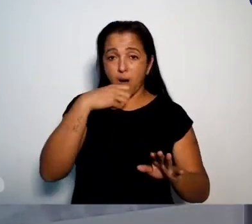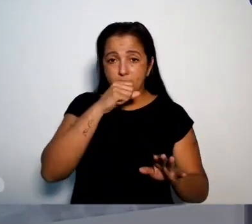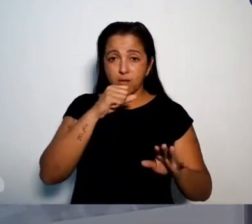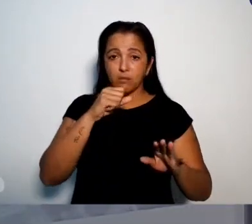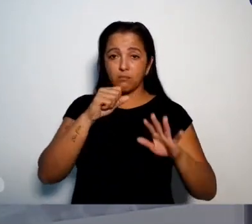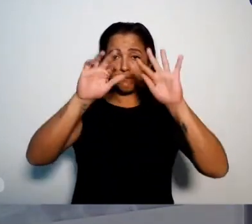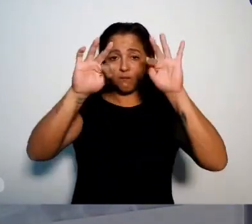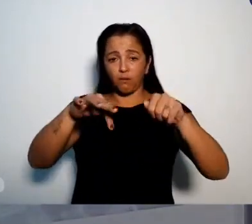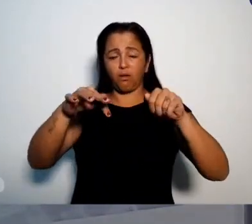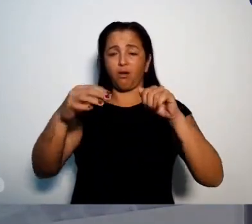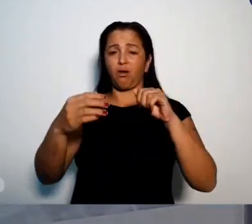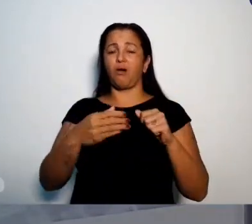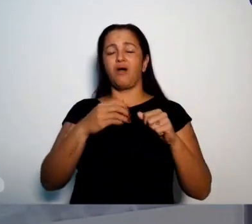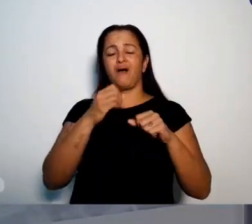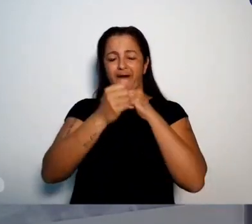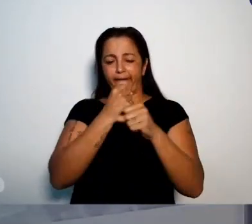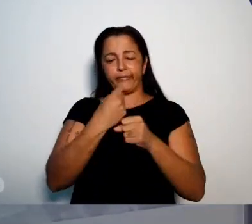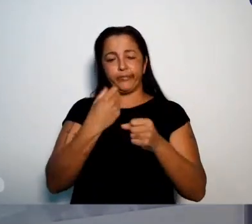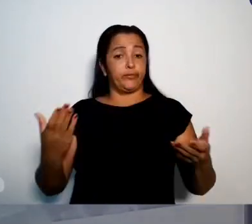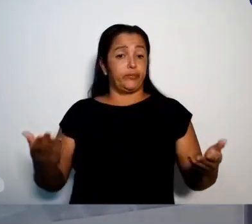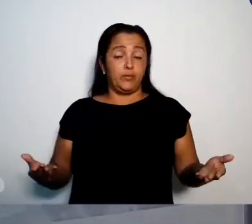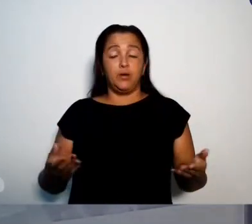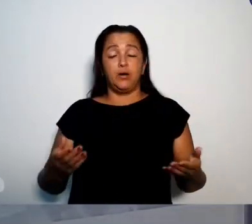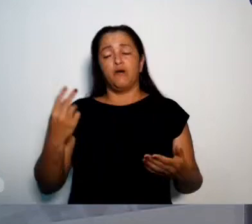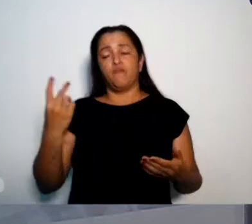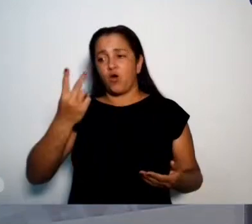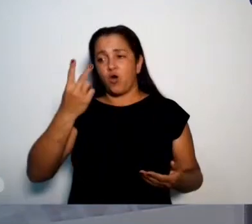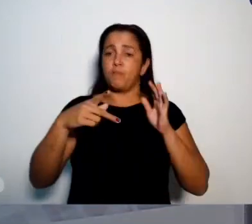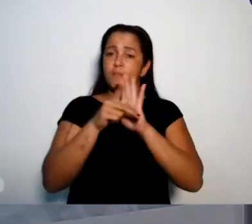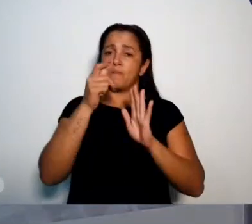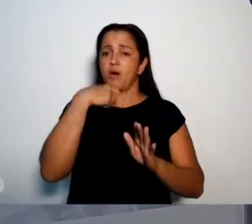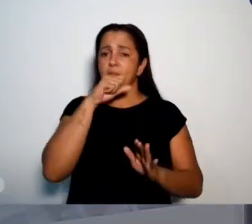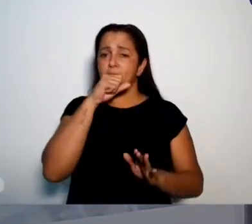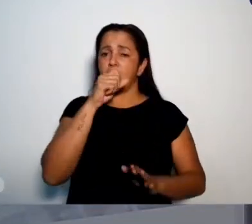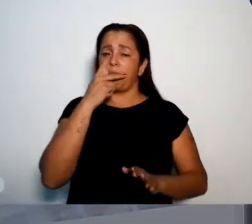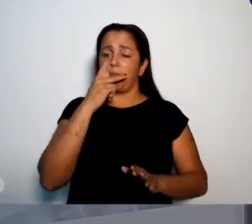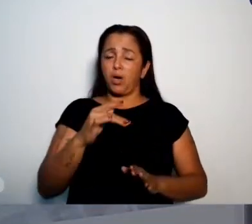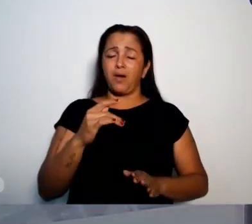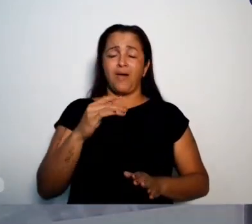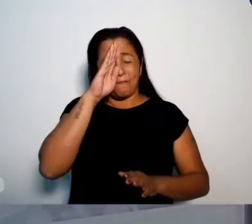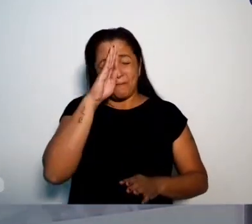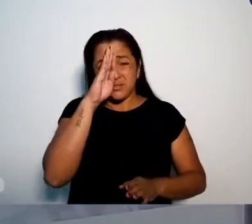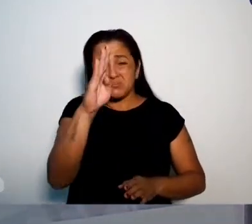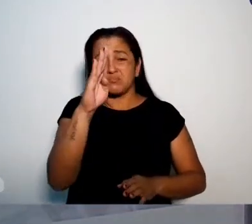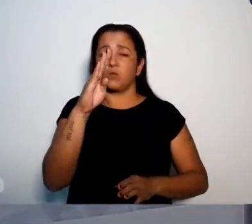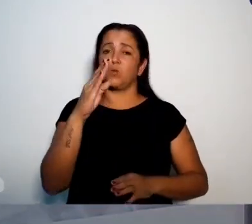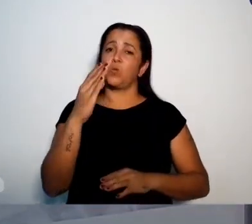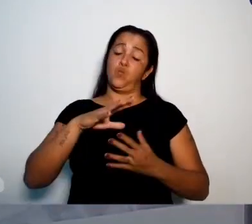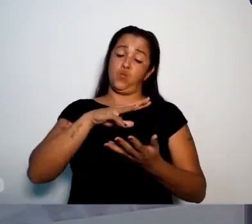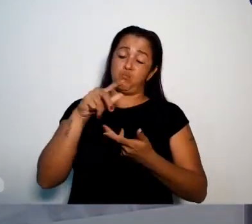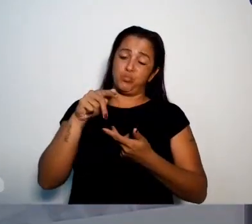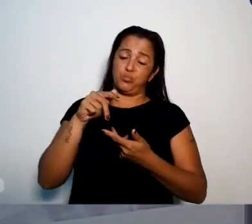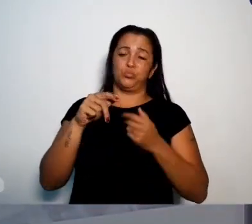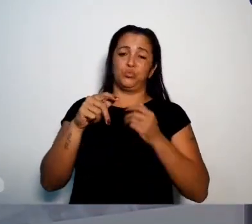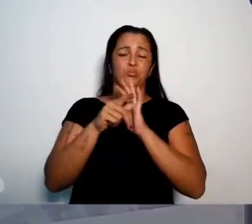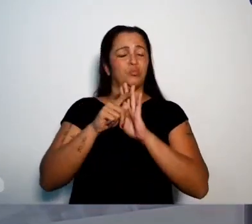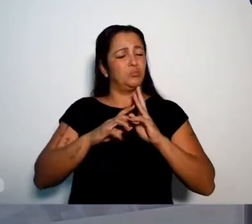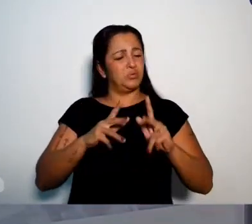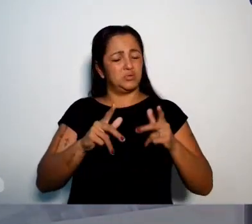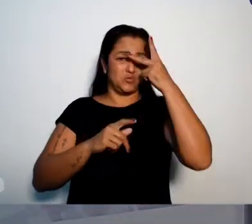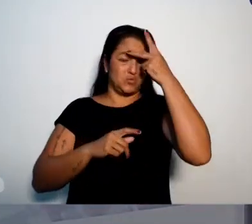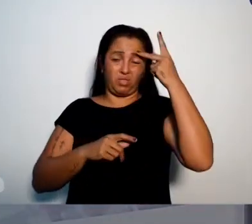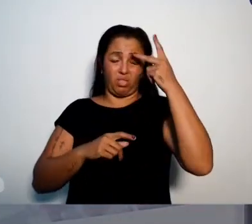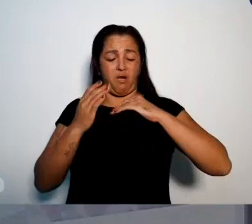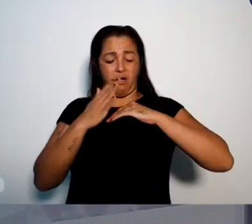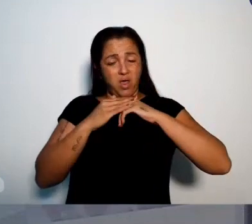aí, que é o primordial na vida de todo mundo, né? Que é o quê? O carinho, o amor constante, né? Isso é